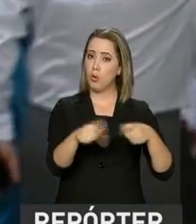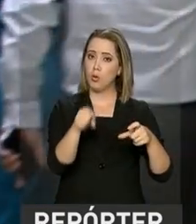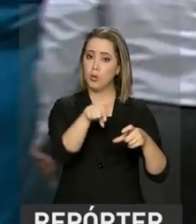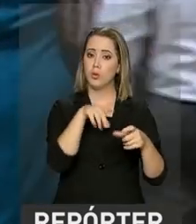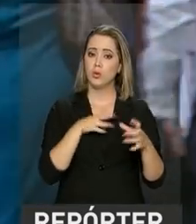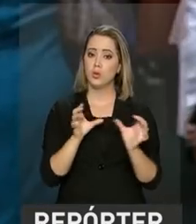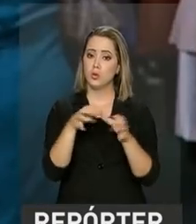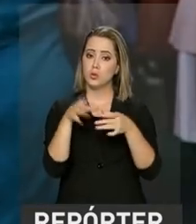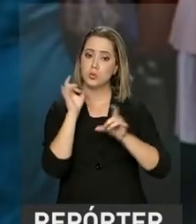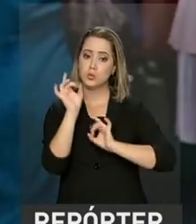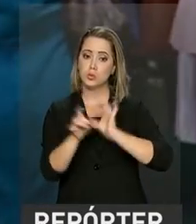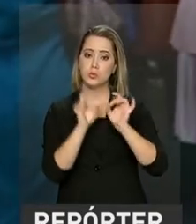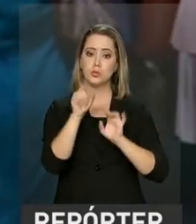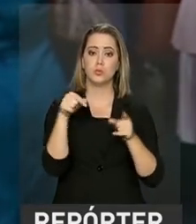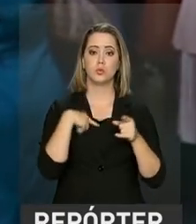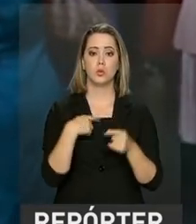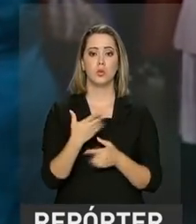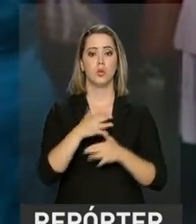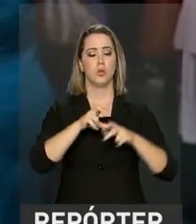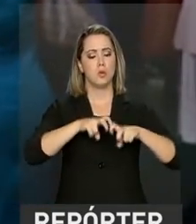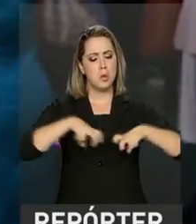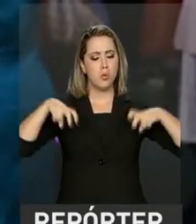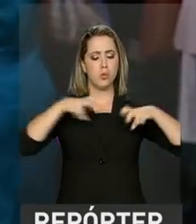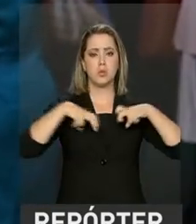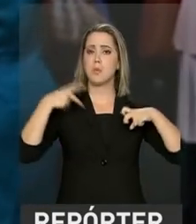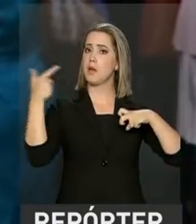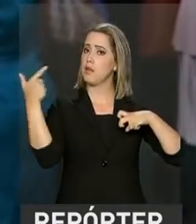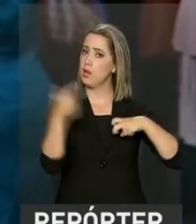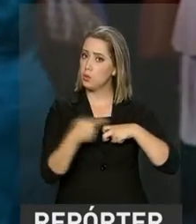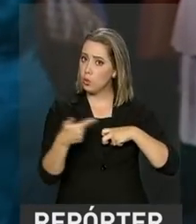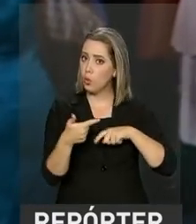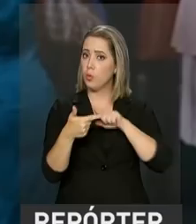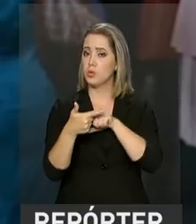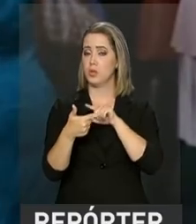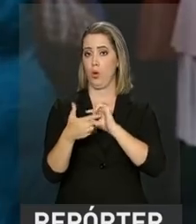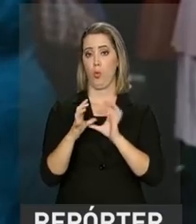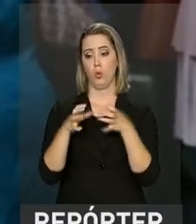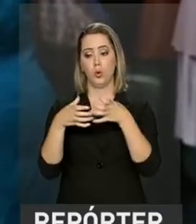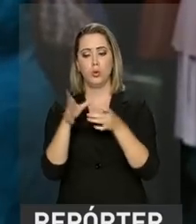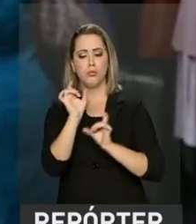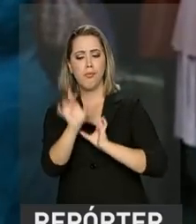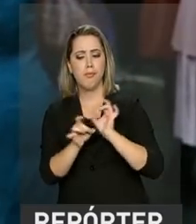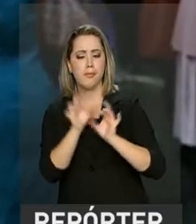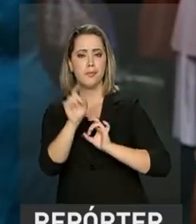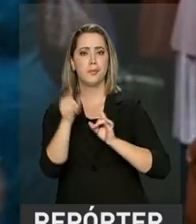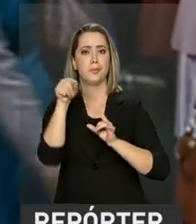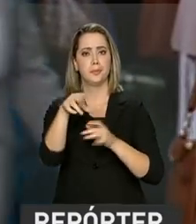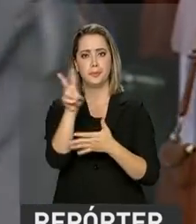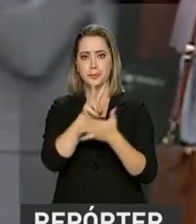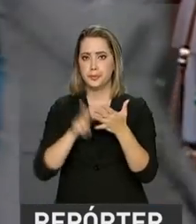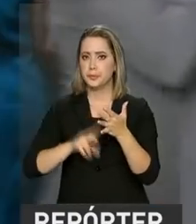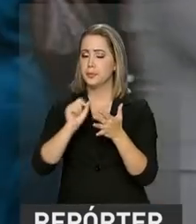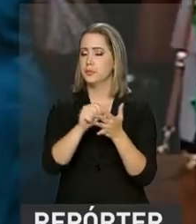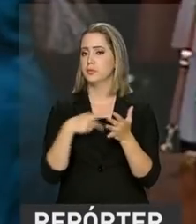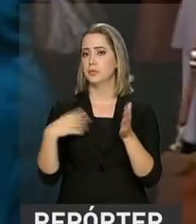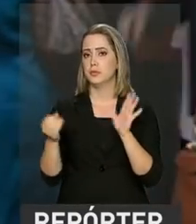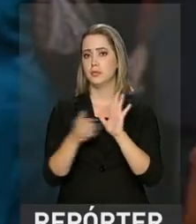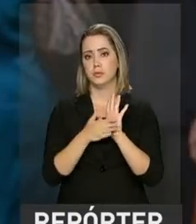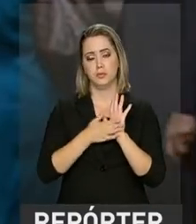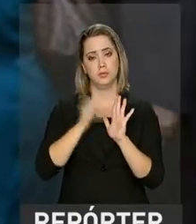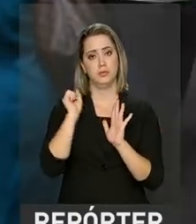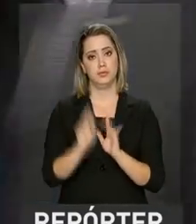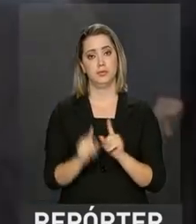as comissões. No plenário 2 desse anexo está a comissão que analisa a reforma da Previdência